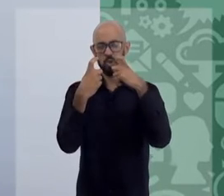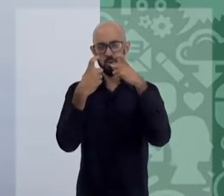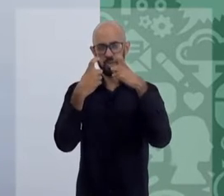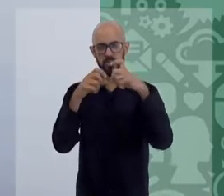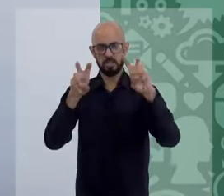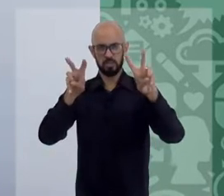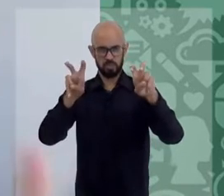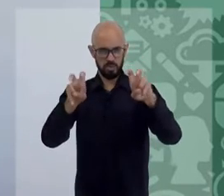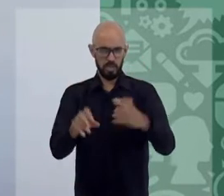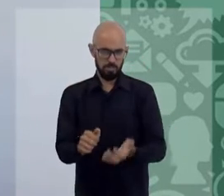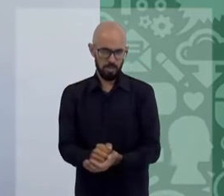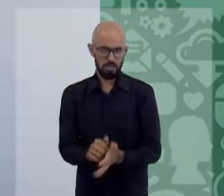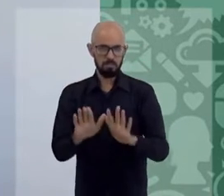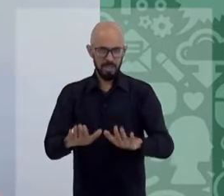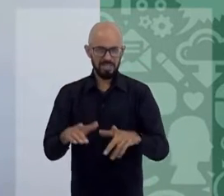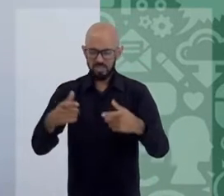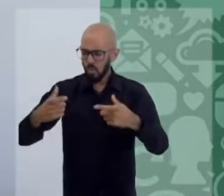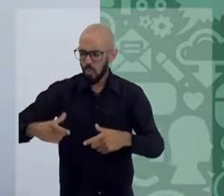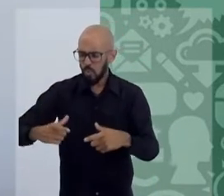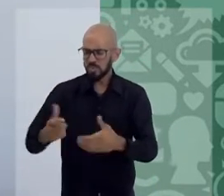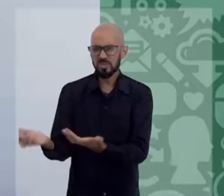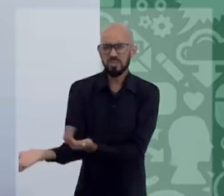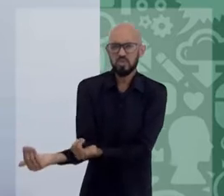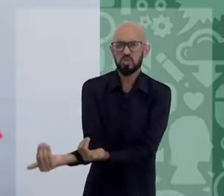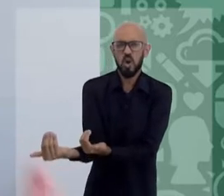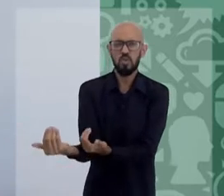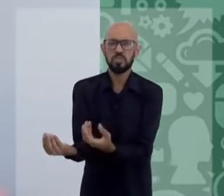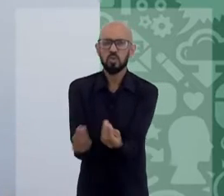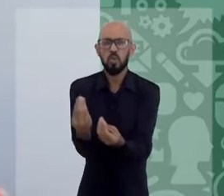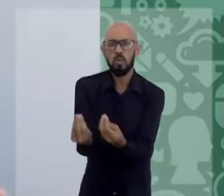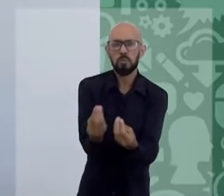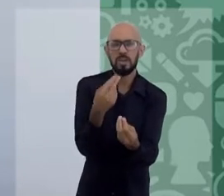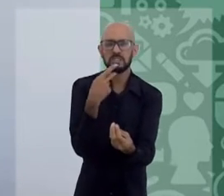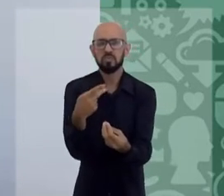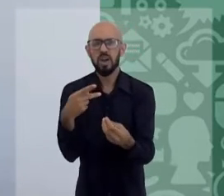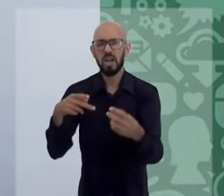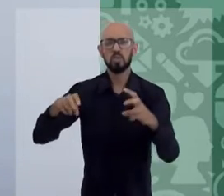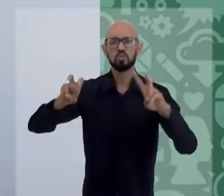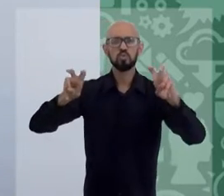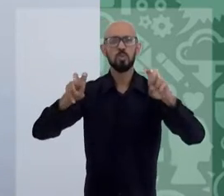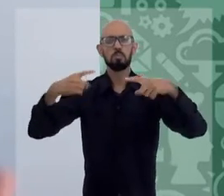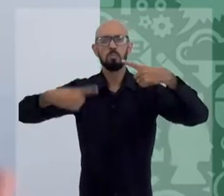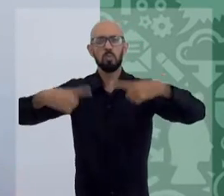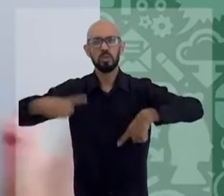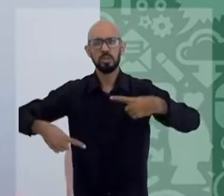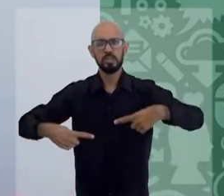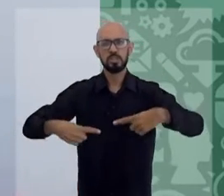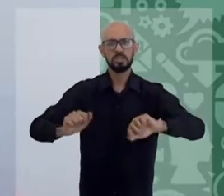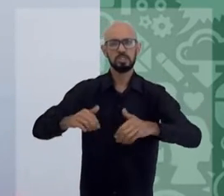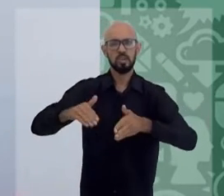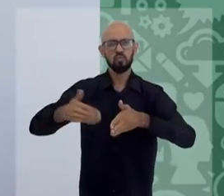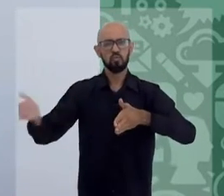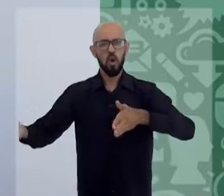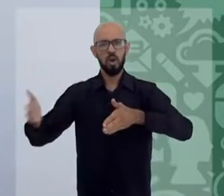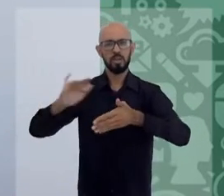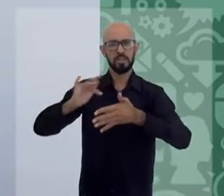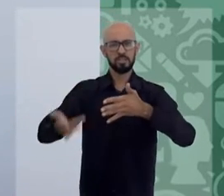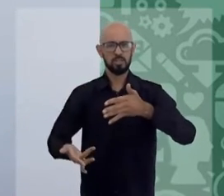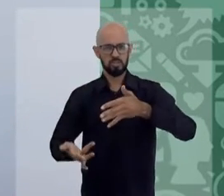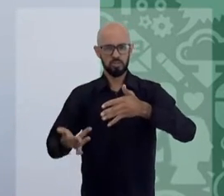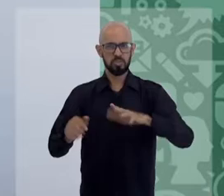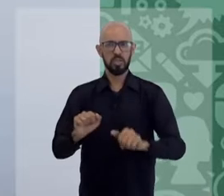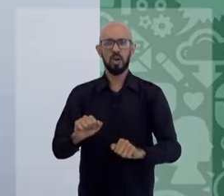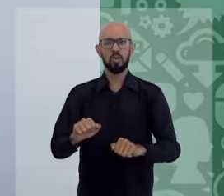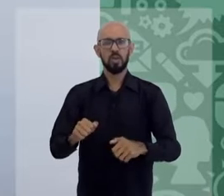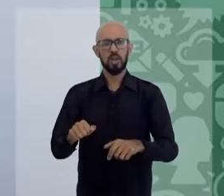tema gera. Mas onde estão esses jovens? Onde eles estão debatendo? Onde eles estão falando sobre política fora das redes sociais, já